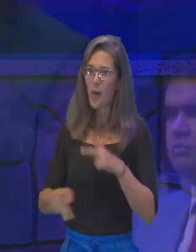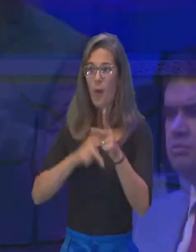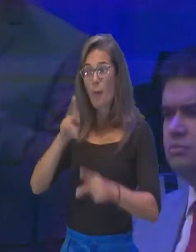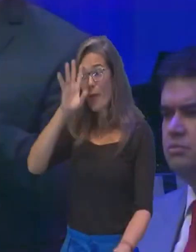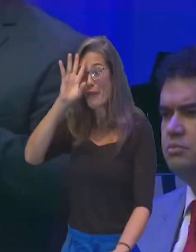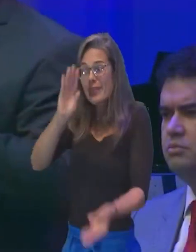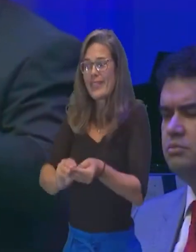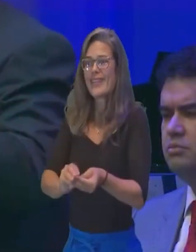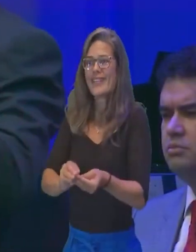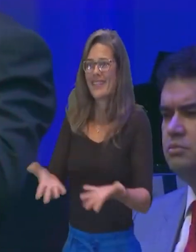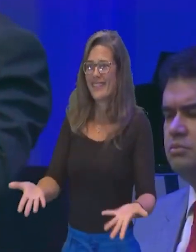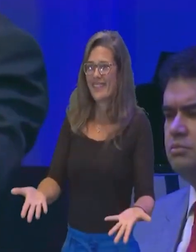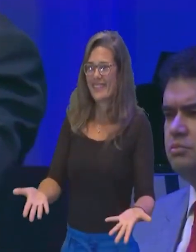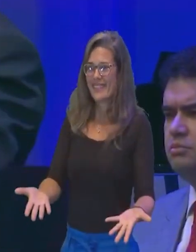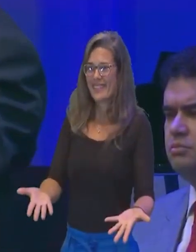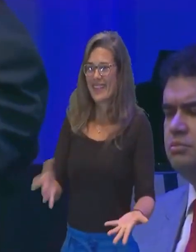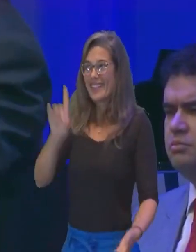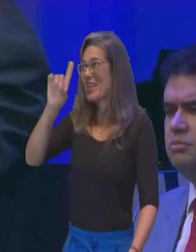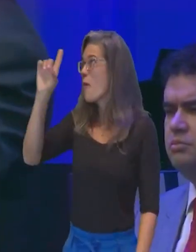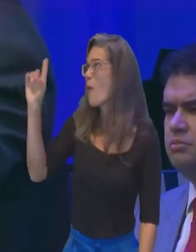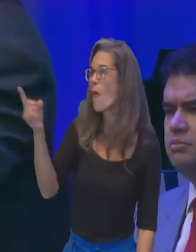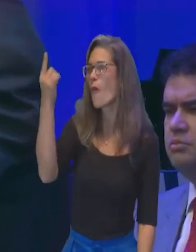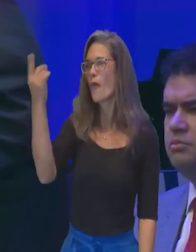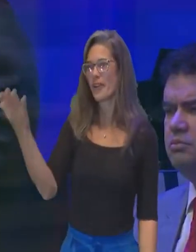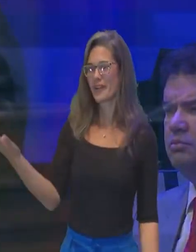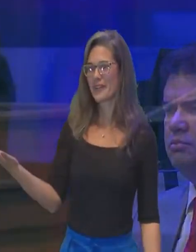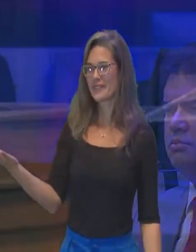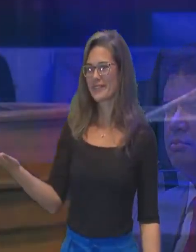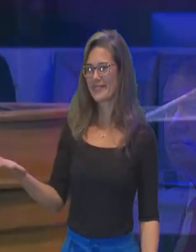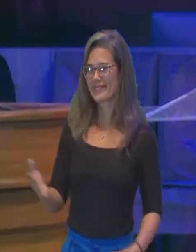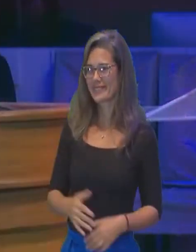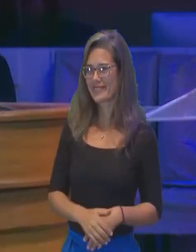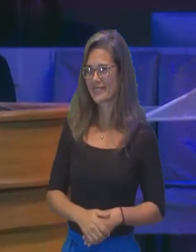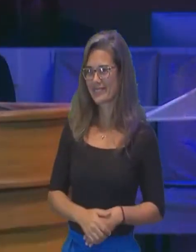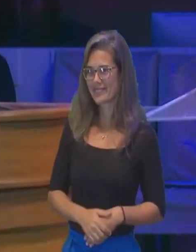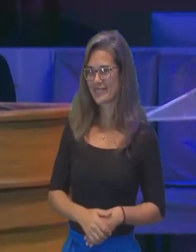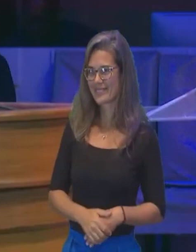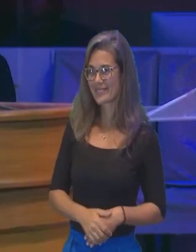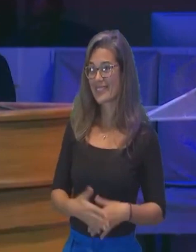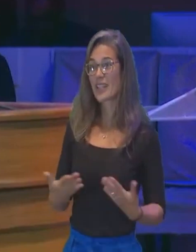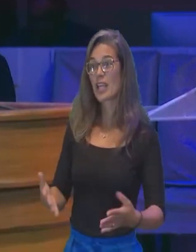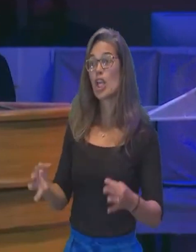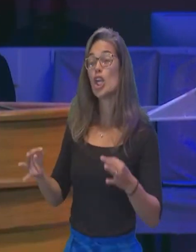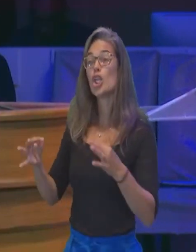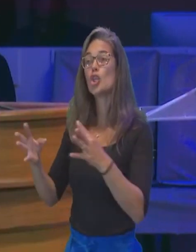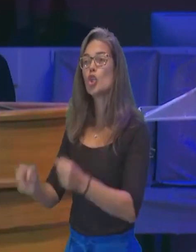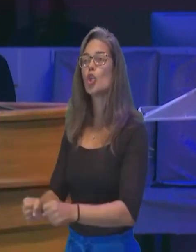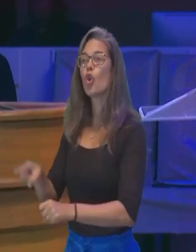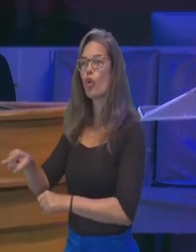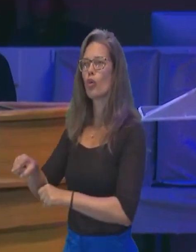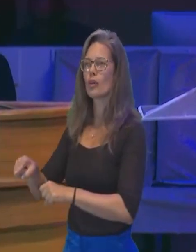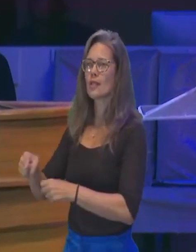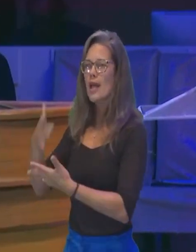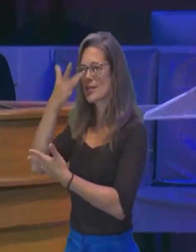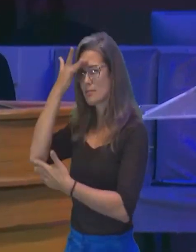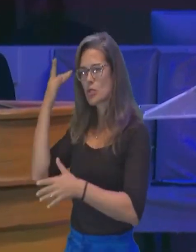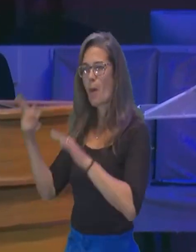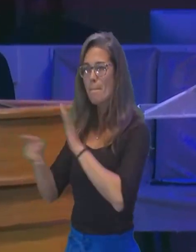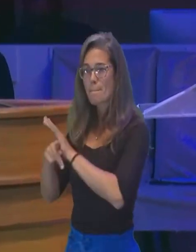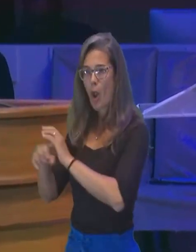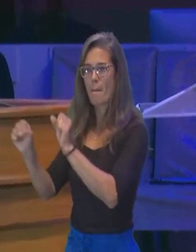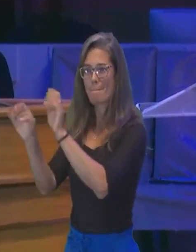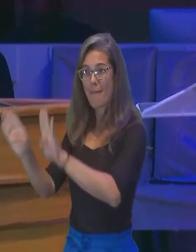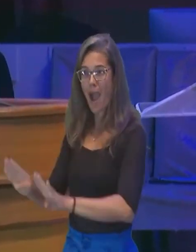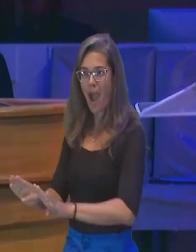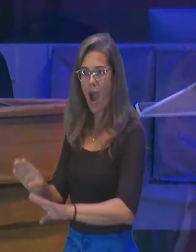povo voltou para o Senhor, e por ordem de Elias, todos os profetas de Baal foram mortos, queridos. E naquela